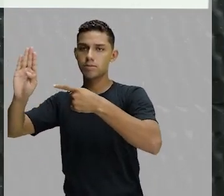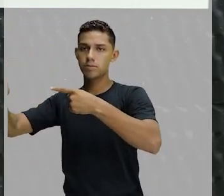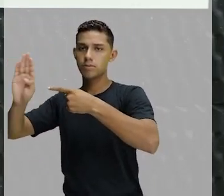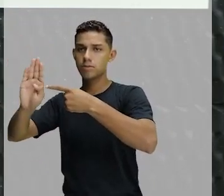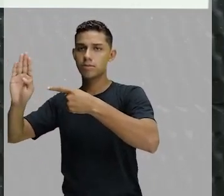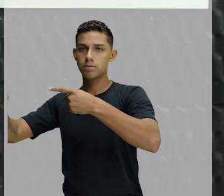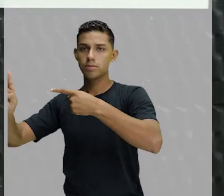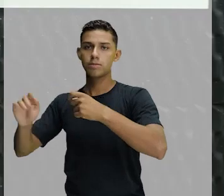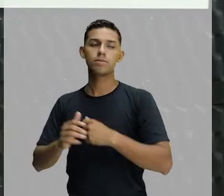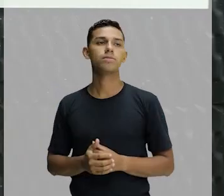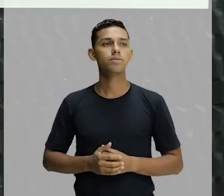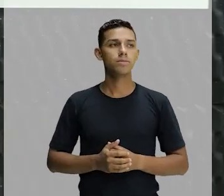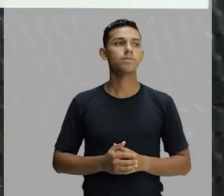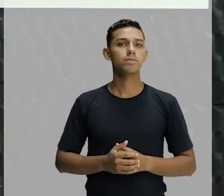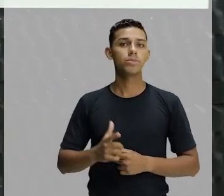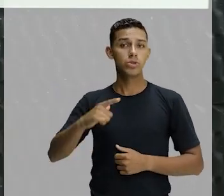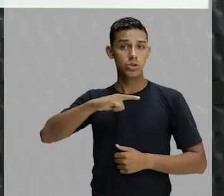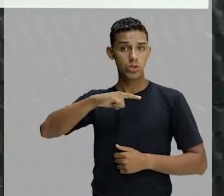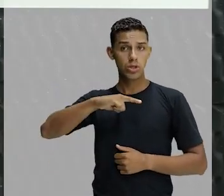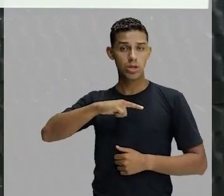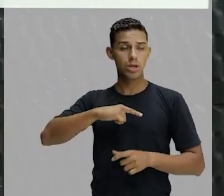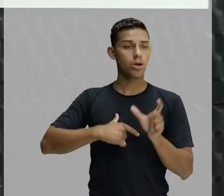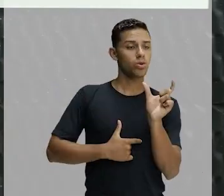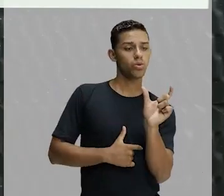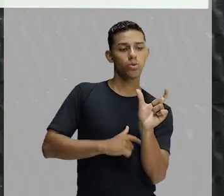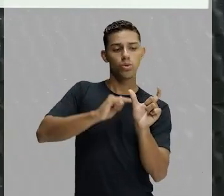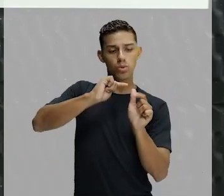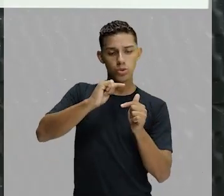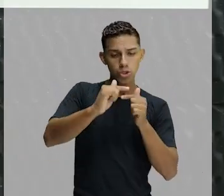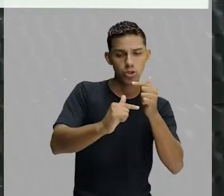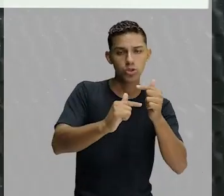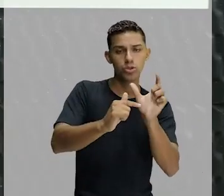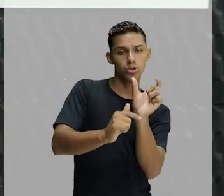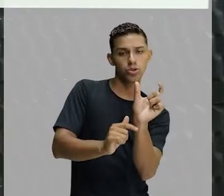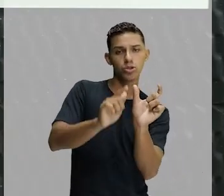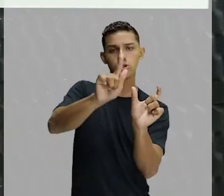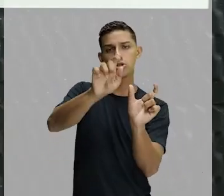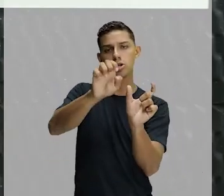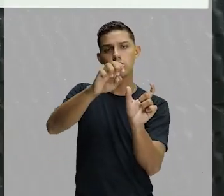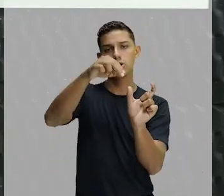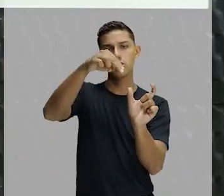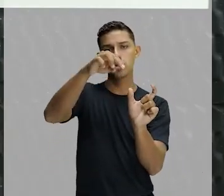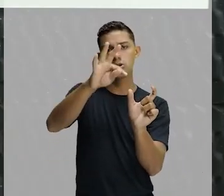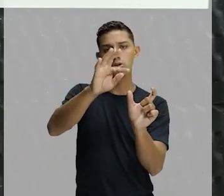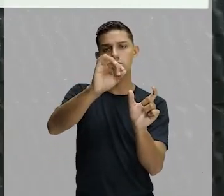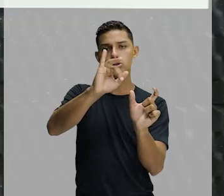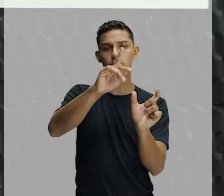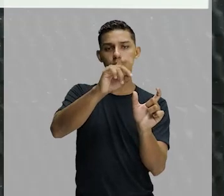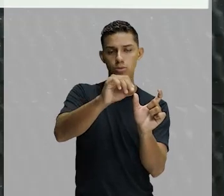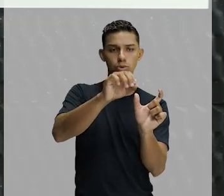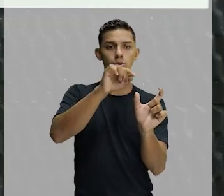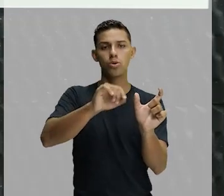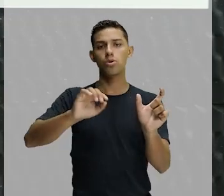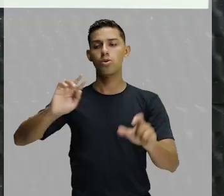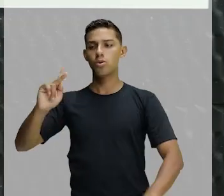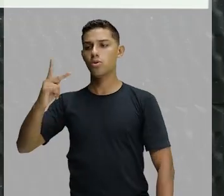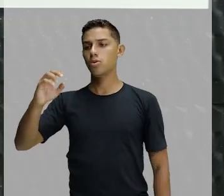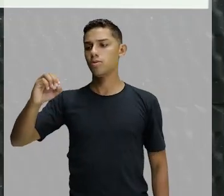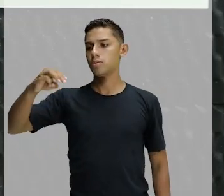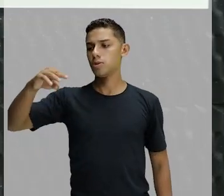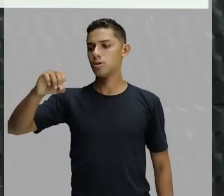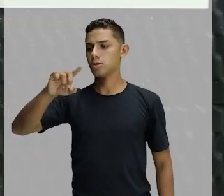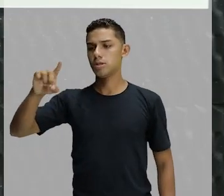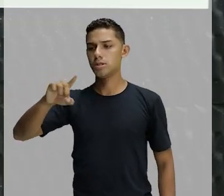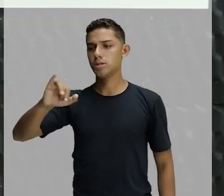só, vermelhos vai ter o genótipo homozigoto para o alelo Vzão e os